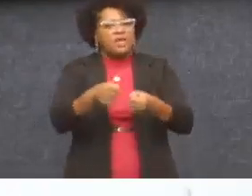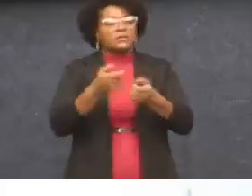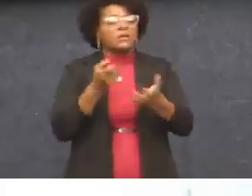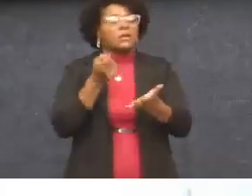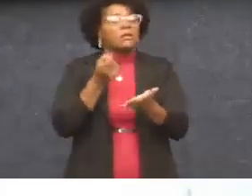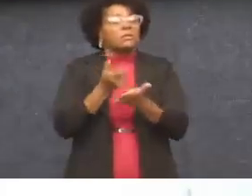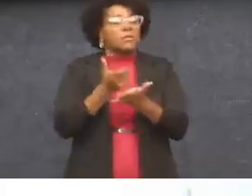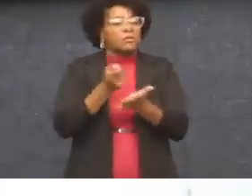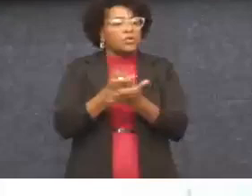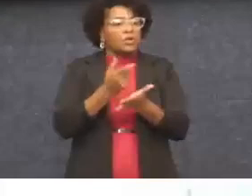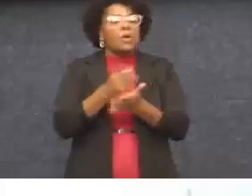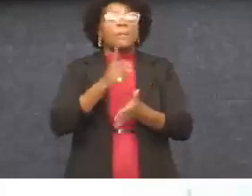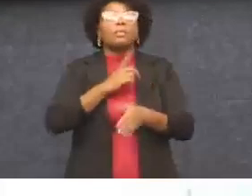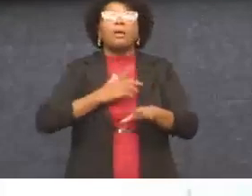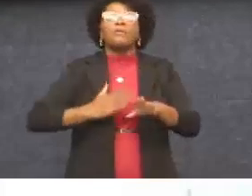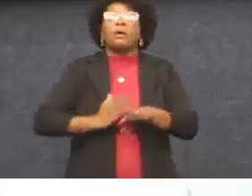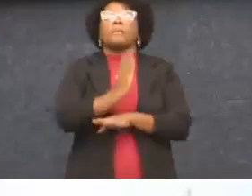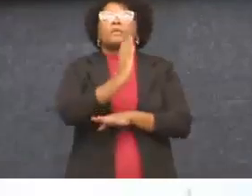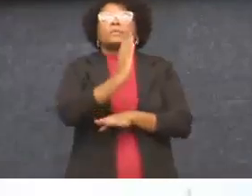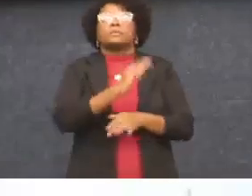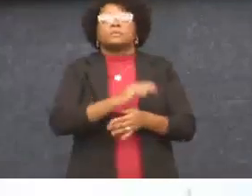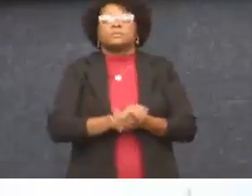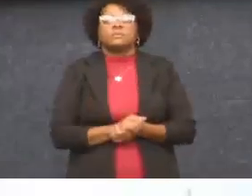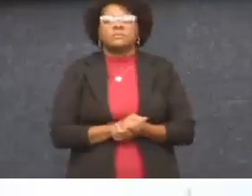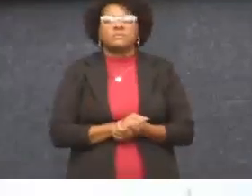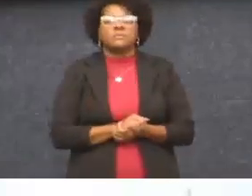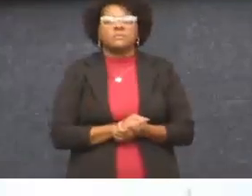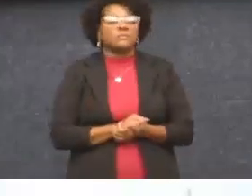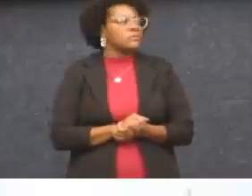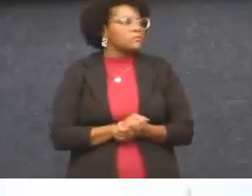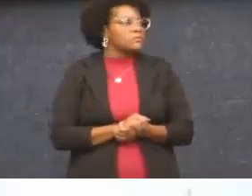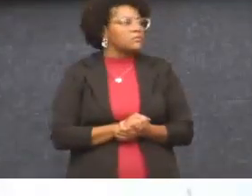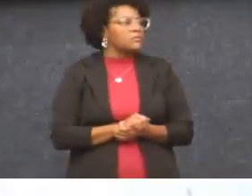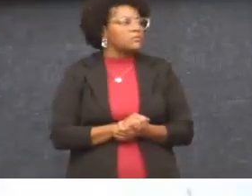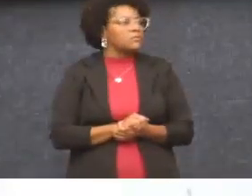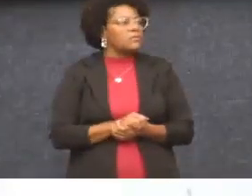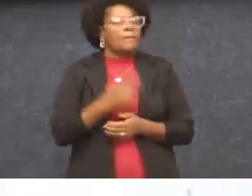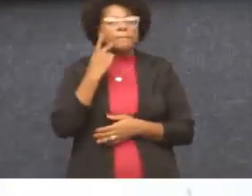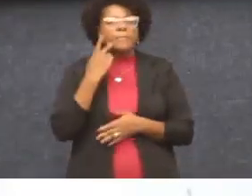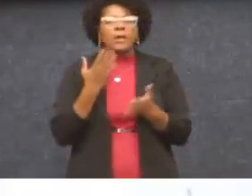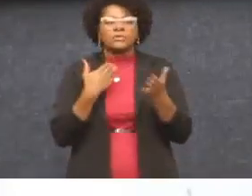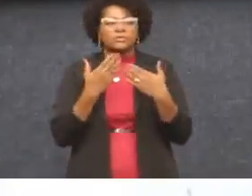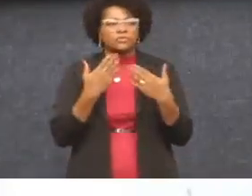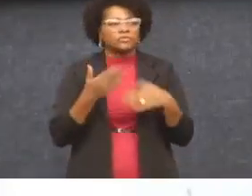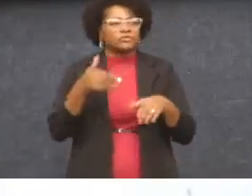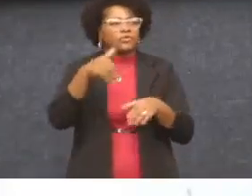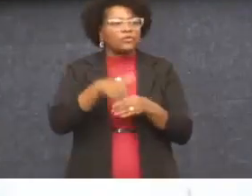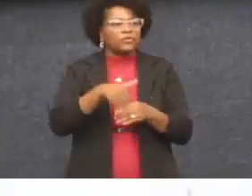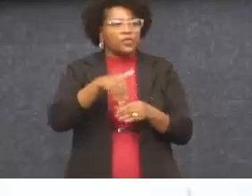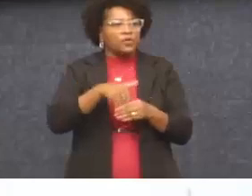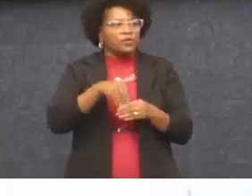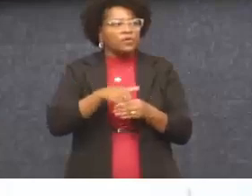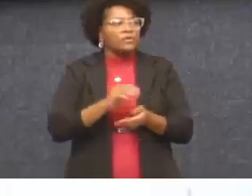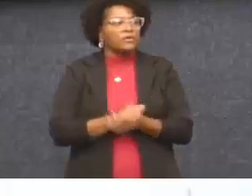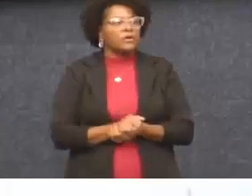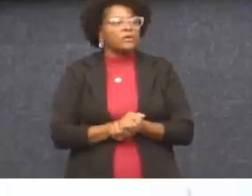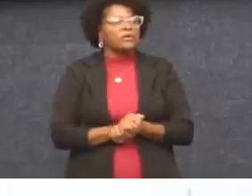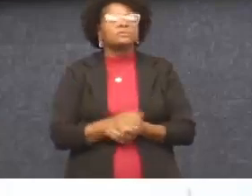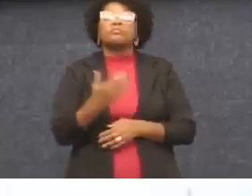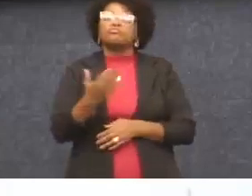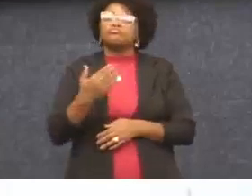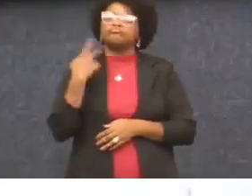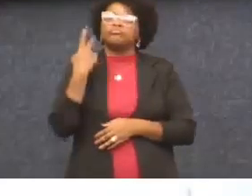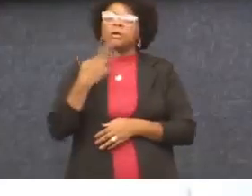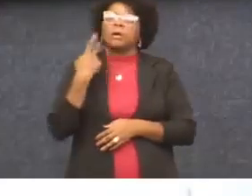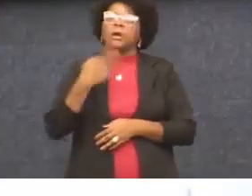pela aprovação. Em discussão. Para discutir, em votação. Para encaminhar a votação, vereador Pedro